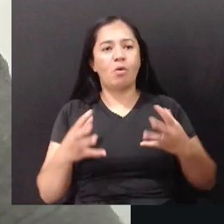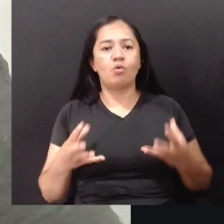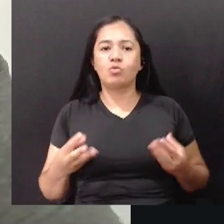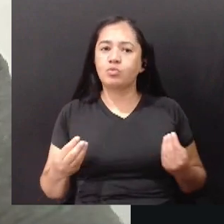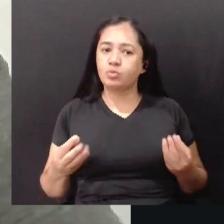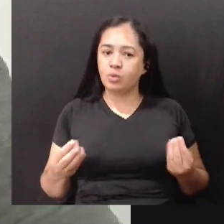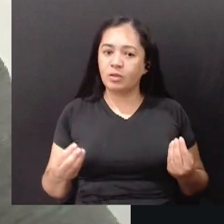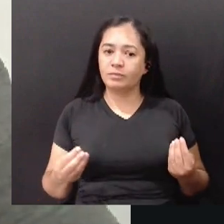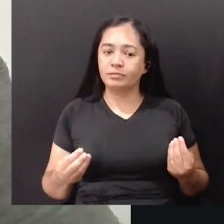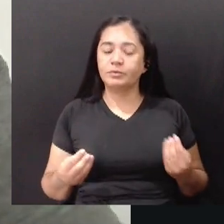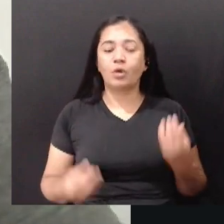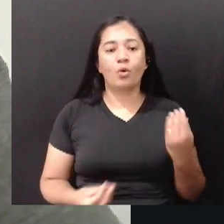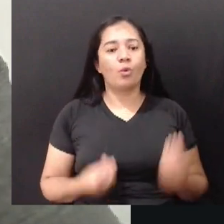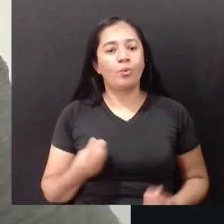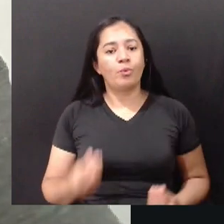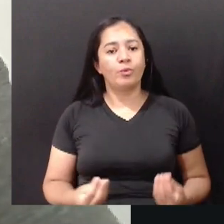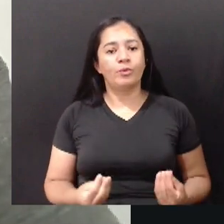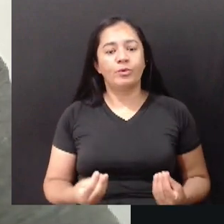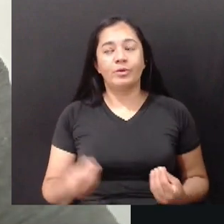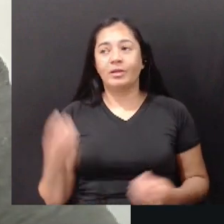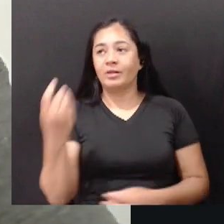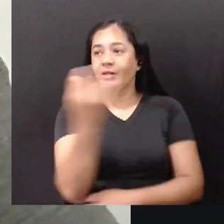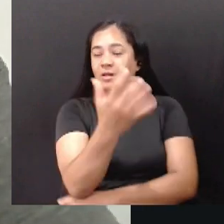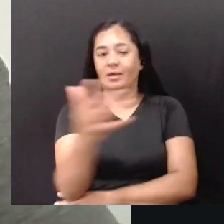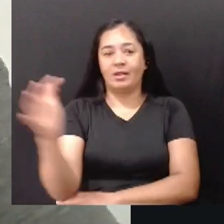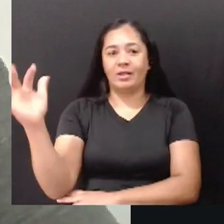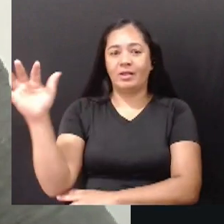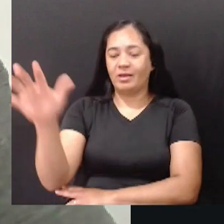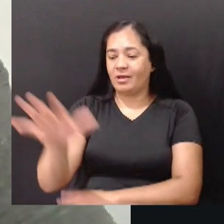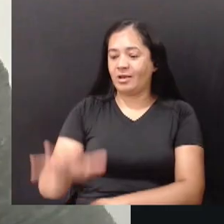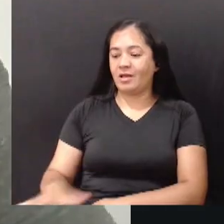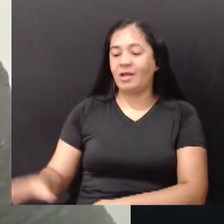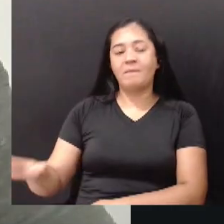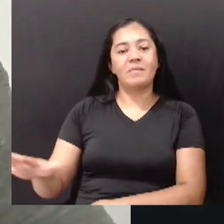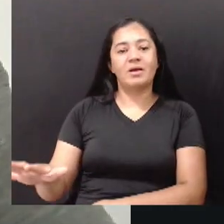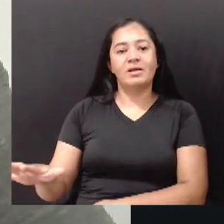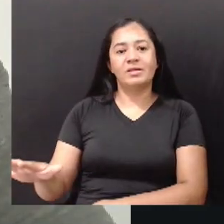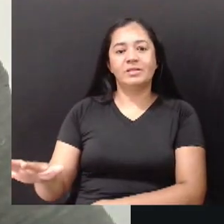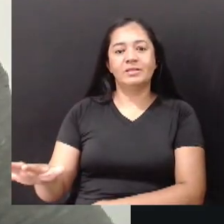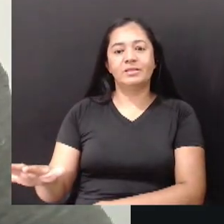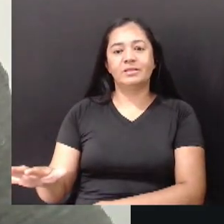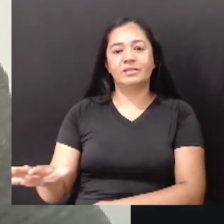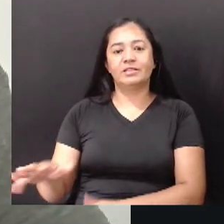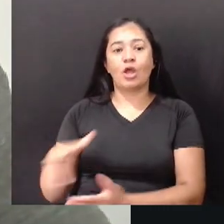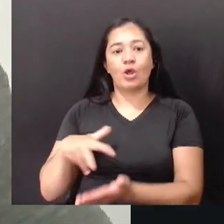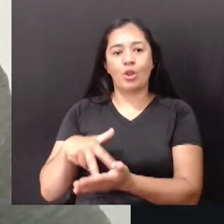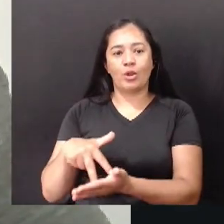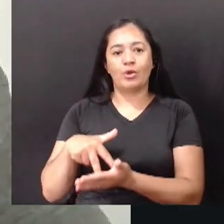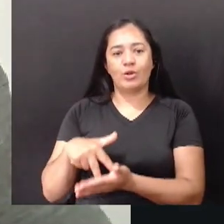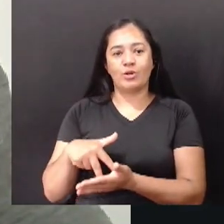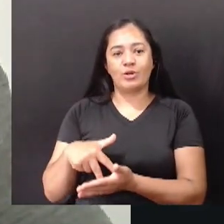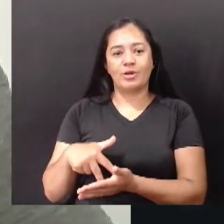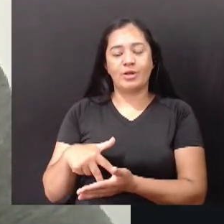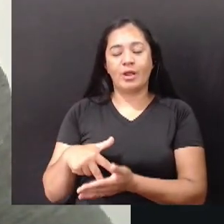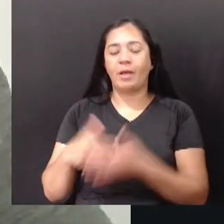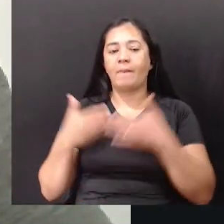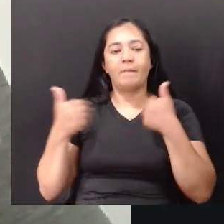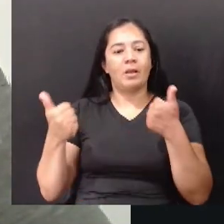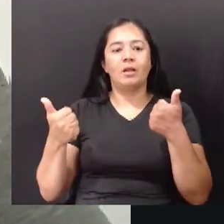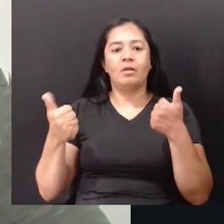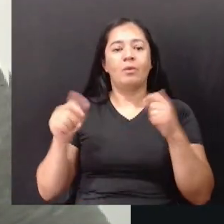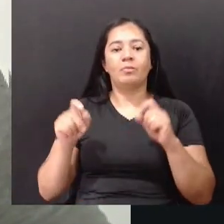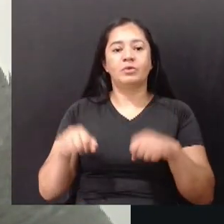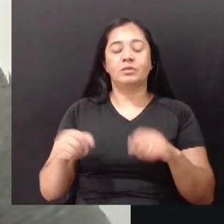trabalha bastante no sentido de trazer a mata para uma estabilidade